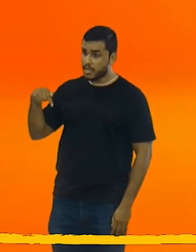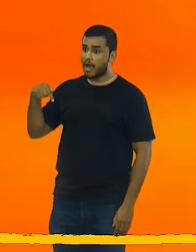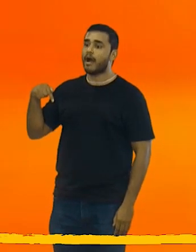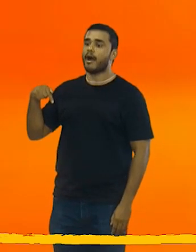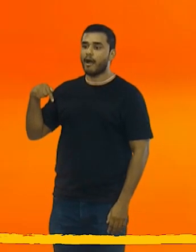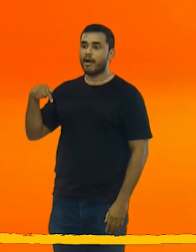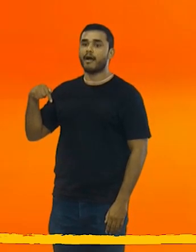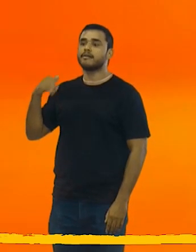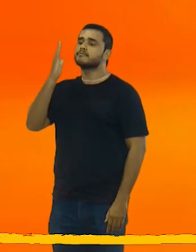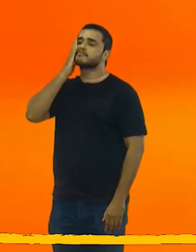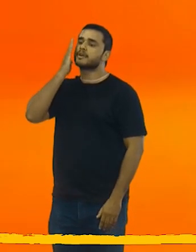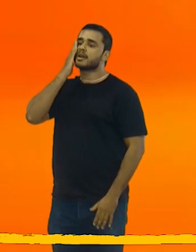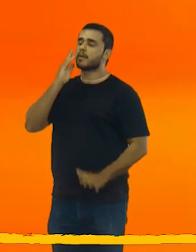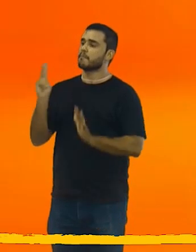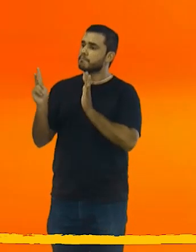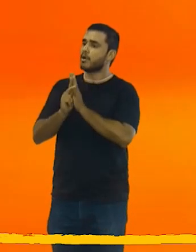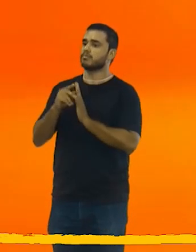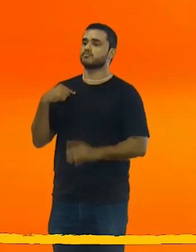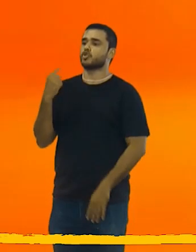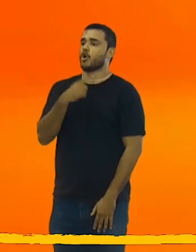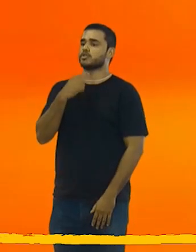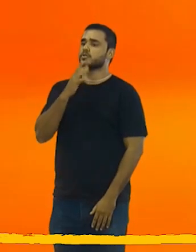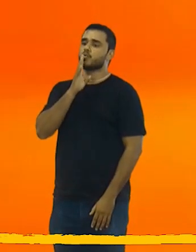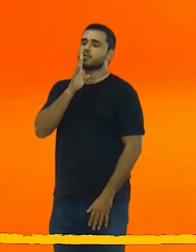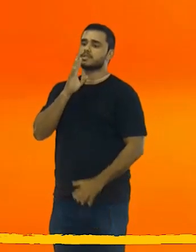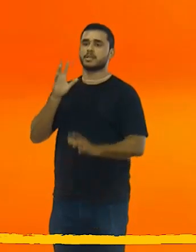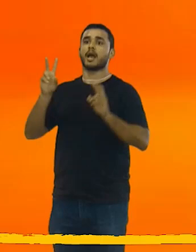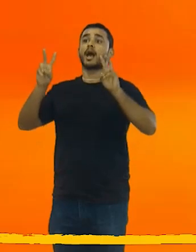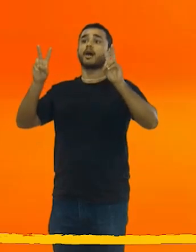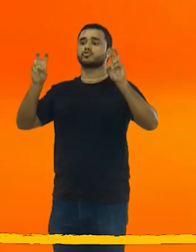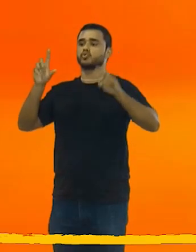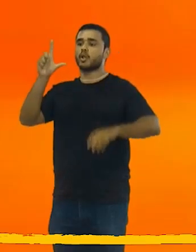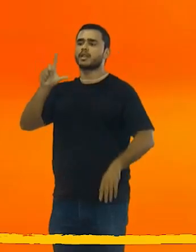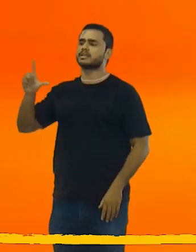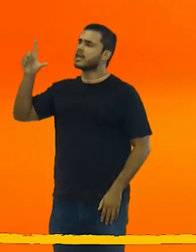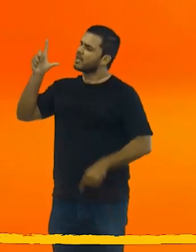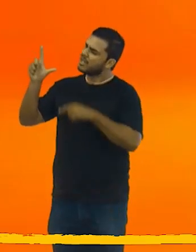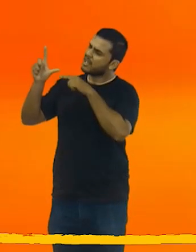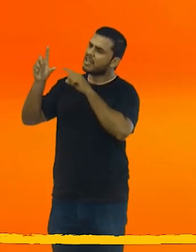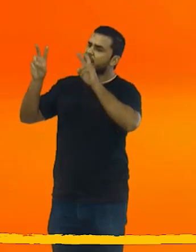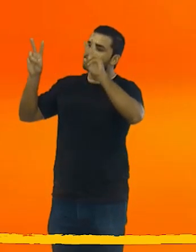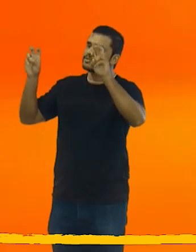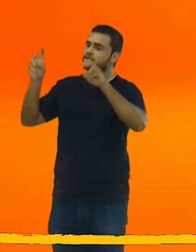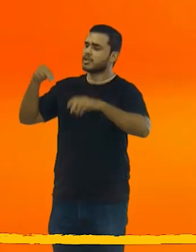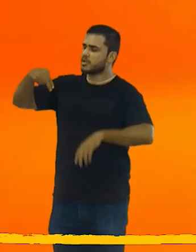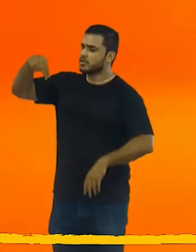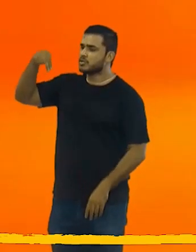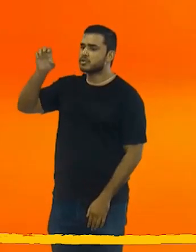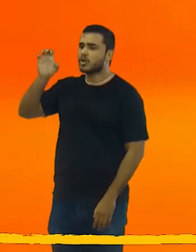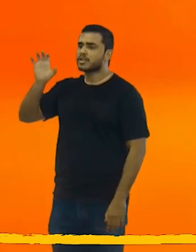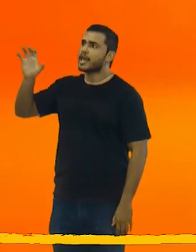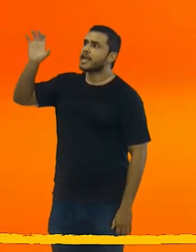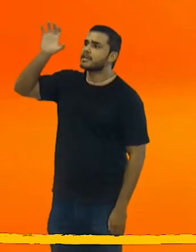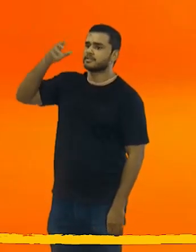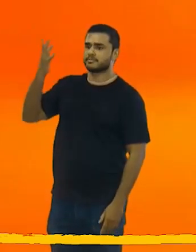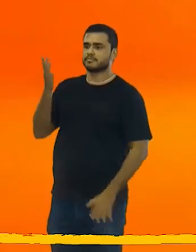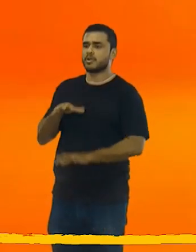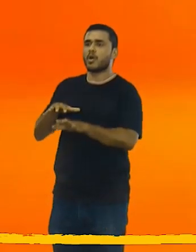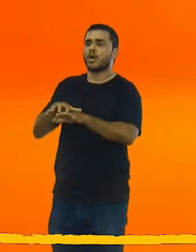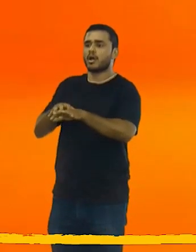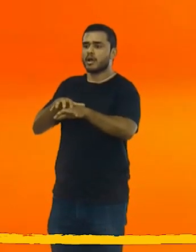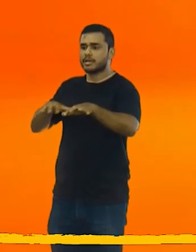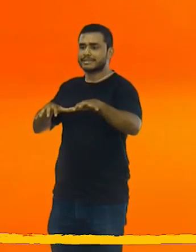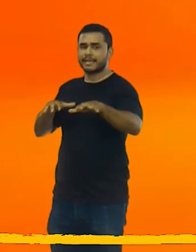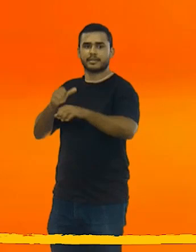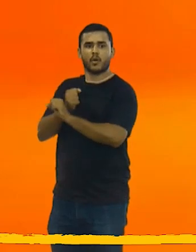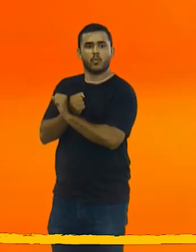percepção da nossa literatura, da literatura que fala sobre o Nordeste, que fala sobre o sertão.